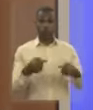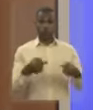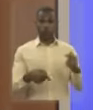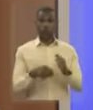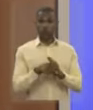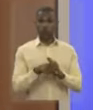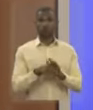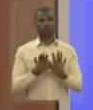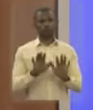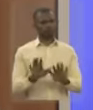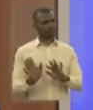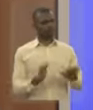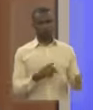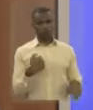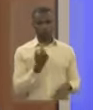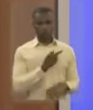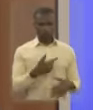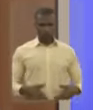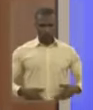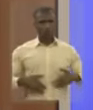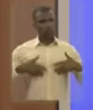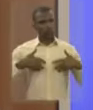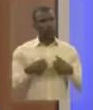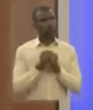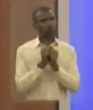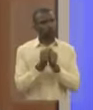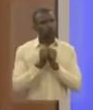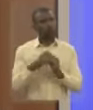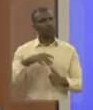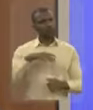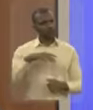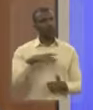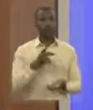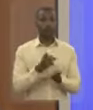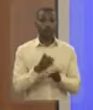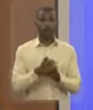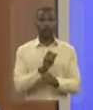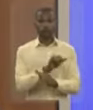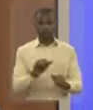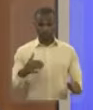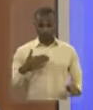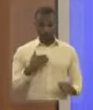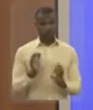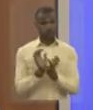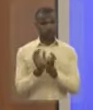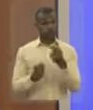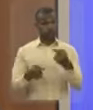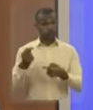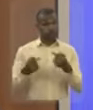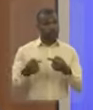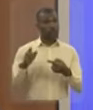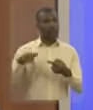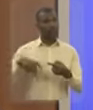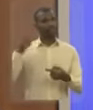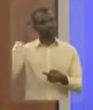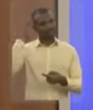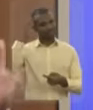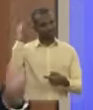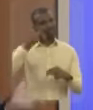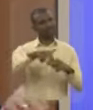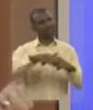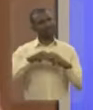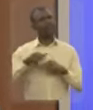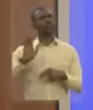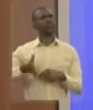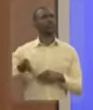parte nós não nós temos orgulho de estar com a cidade eu sempre digo o meu partido é Santo André e é por isso